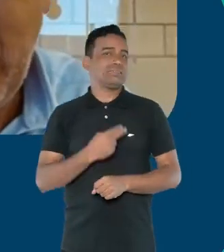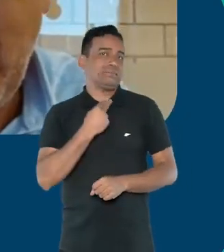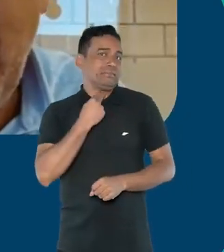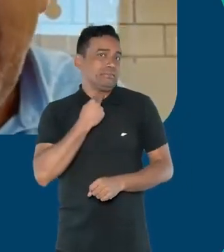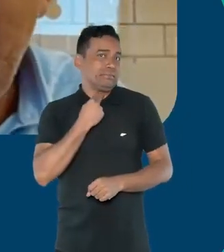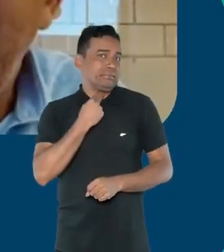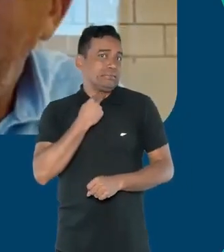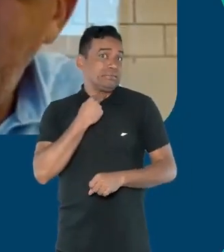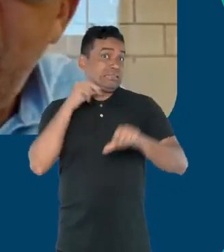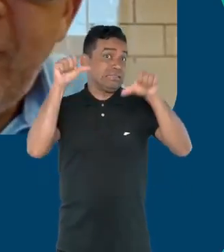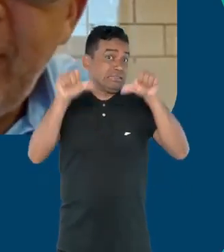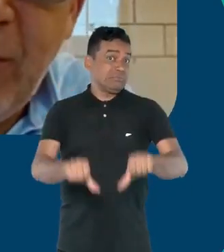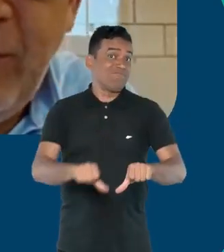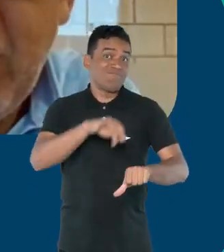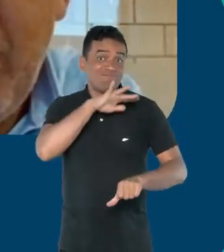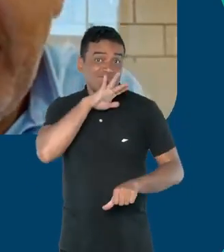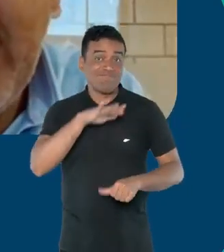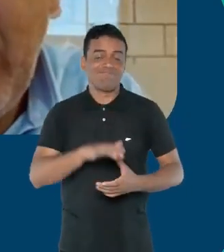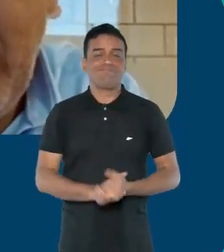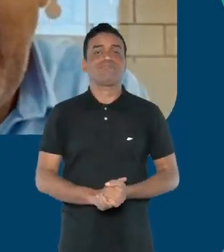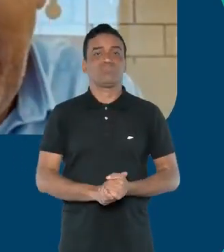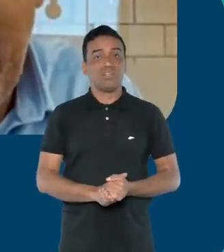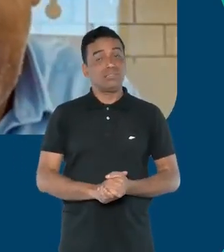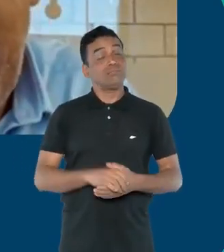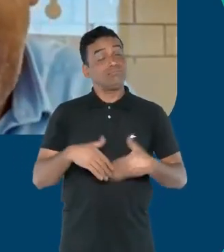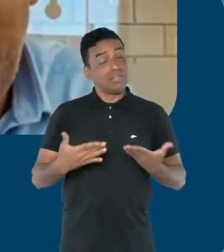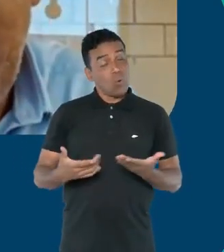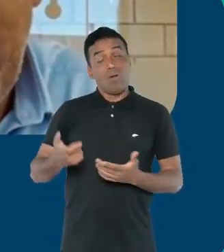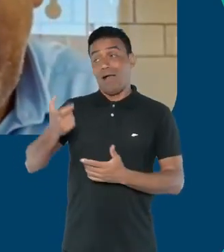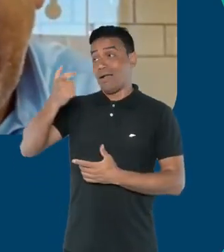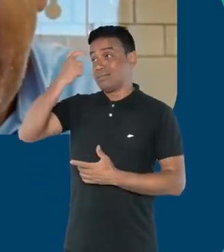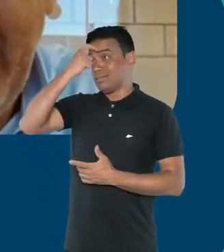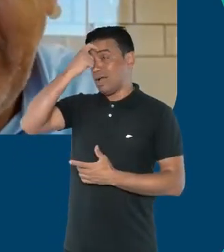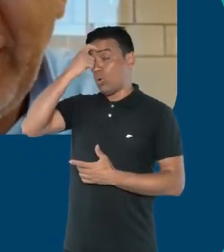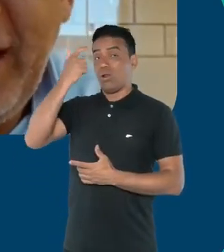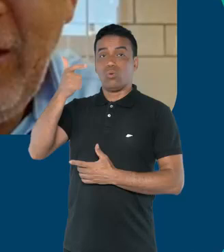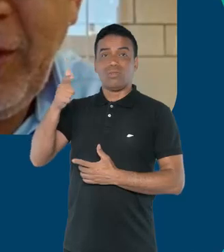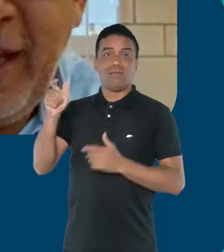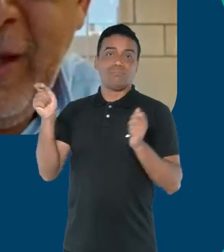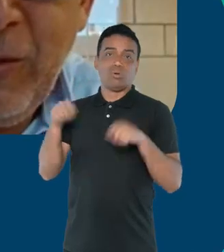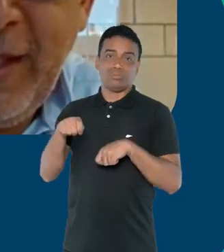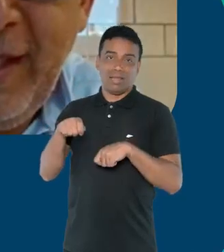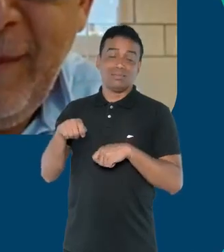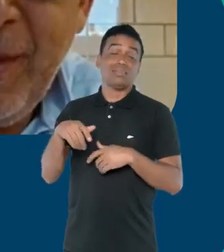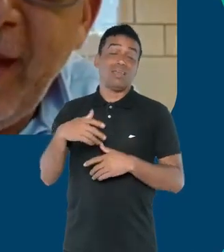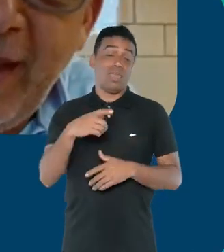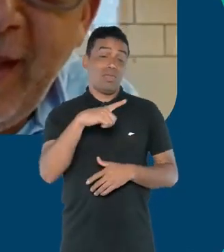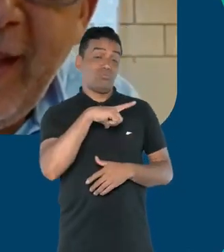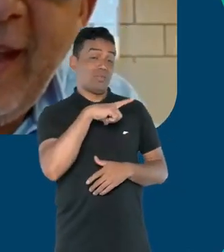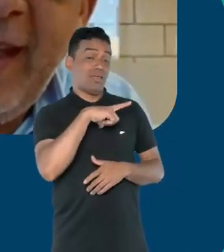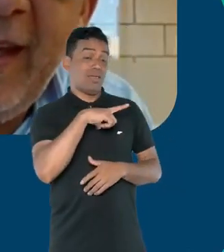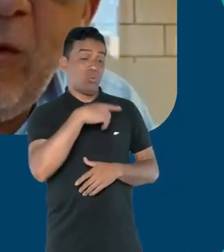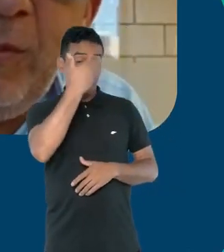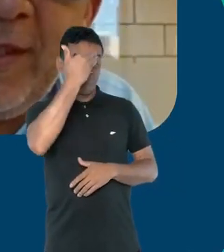certo, isso... E o Hume vai falar, bom, como a razão não tem essa possibilidade, eu tenho que